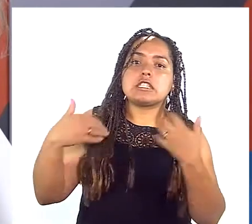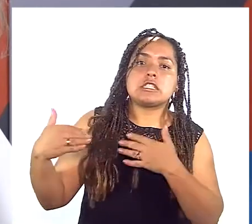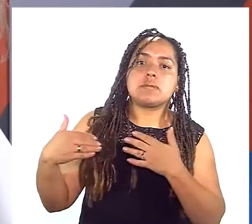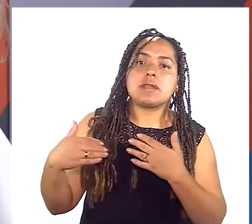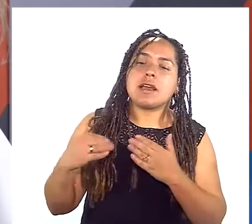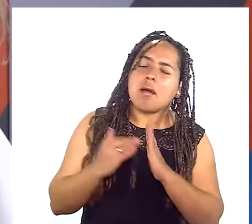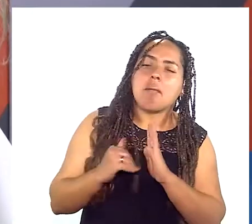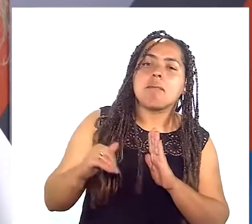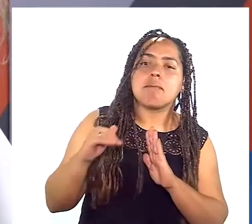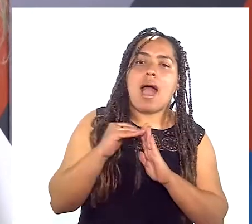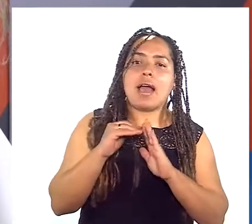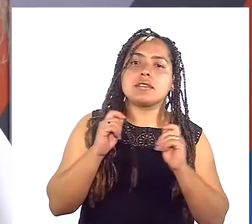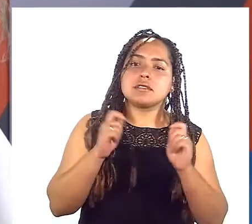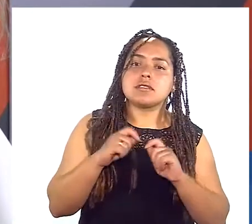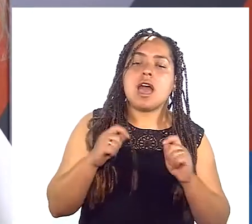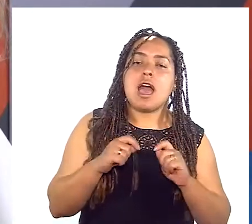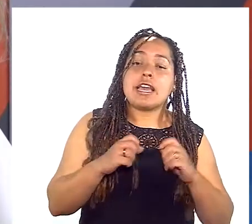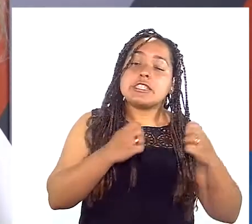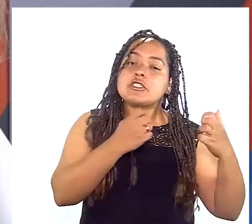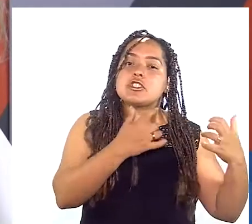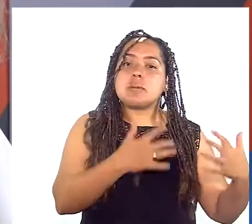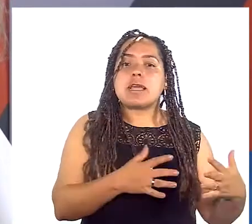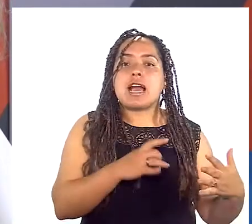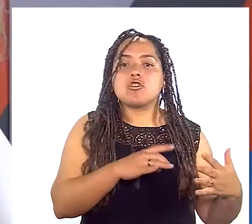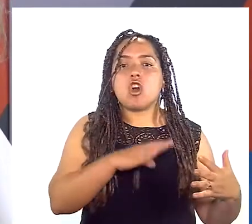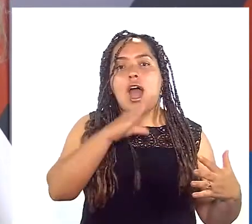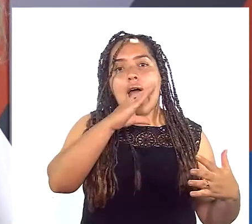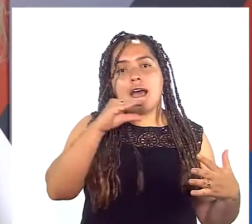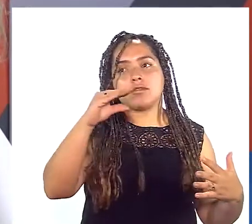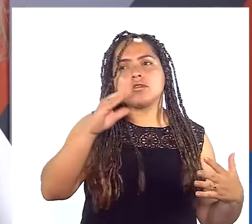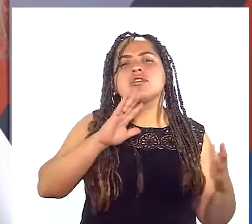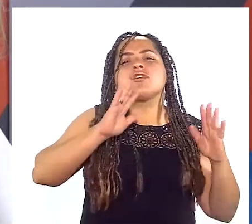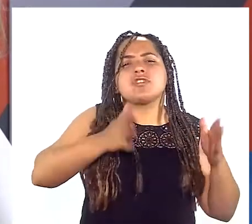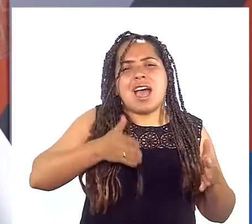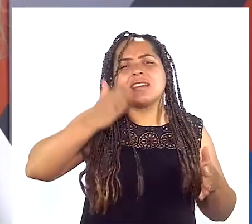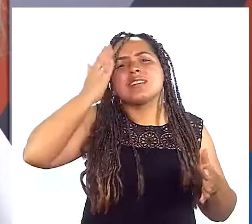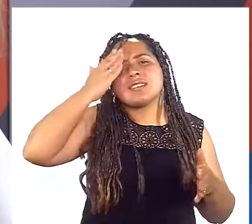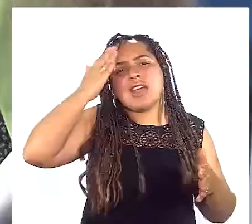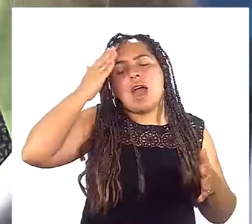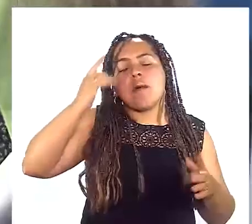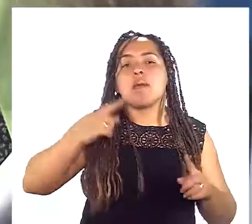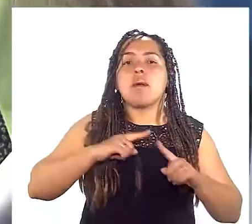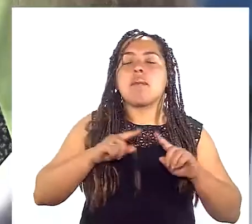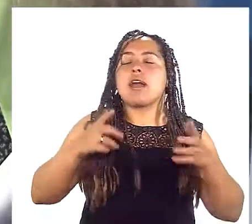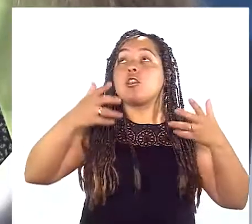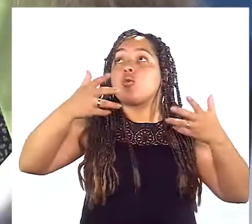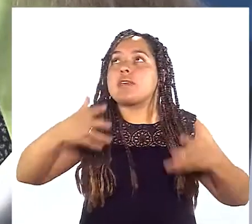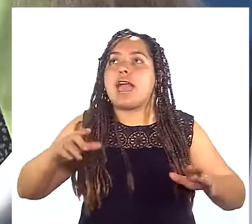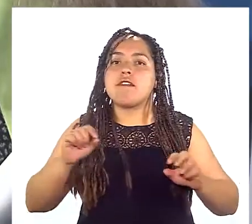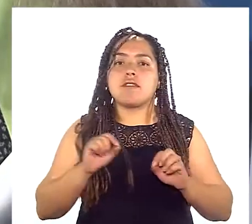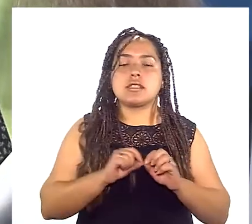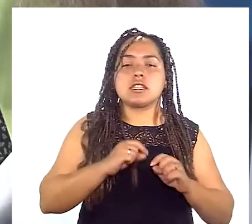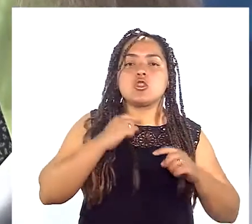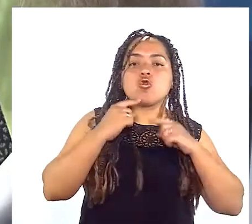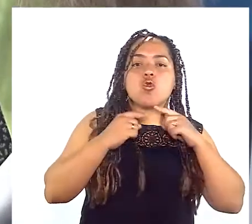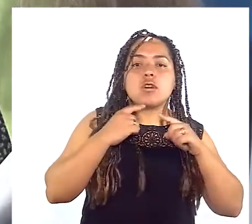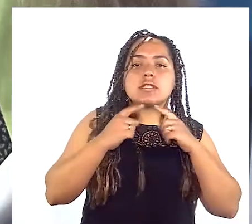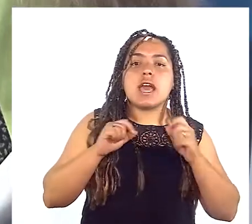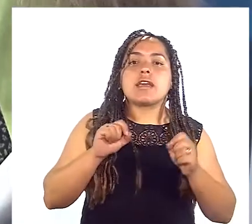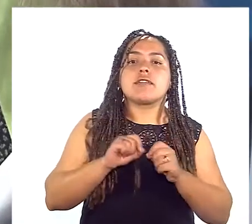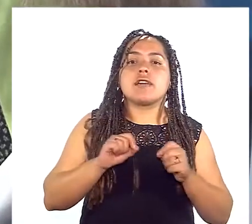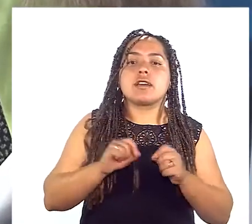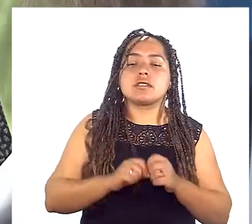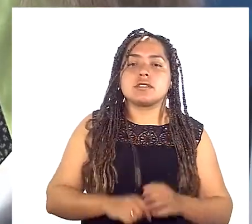mais. Dá mais pra gente? Que mais que a gente pode fazer além de explicar? Porque eu tenho a sensação que muito adolescente já sabe, mas parece que não